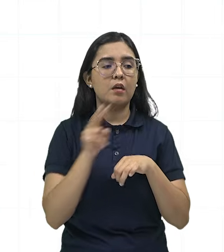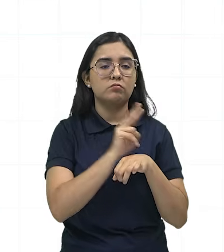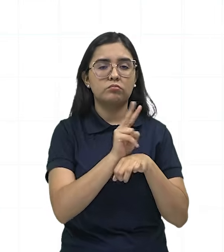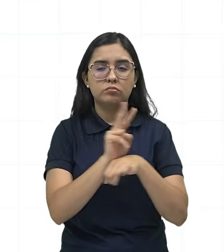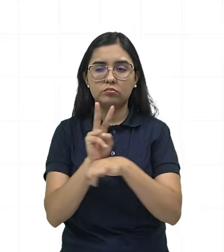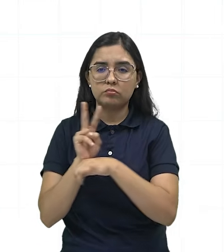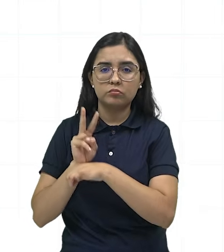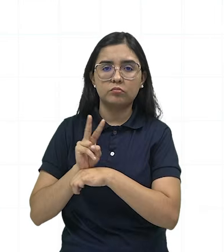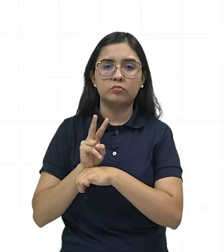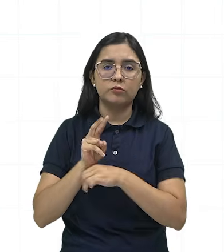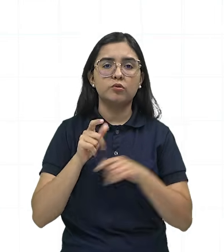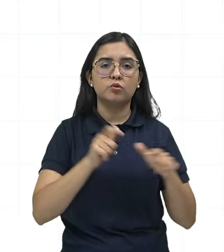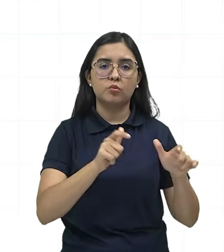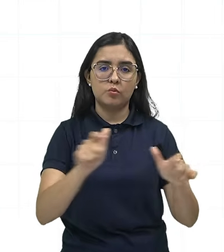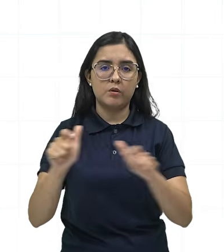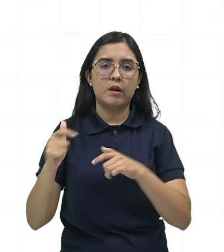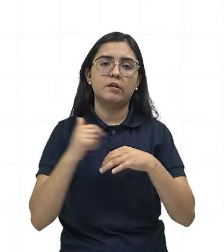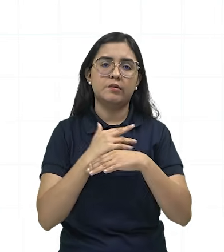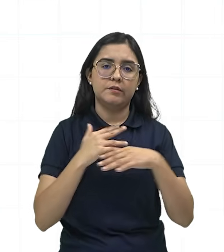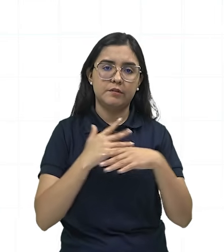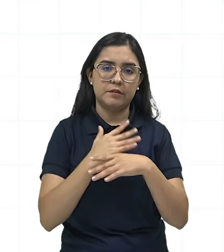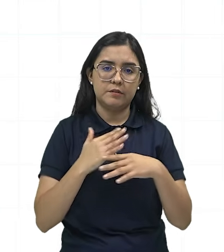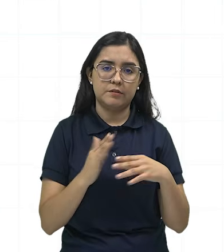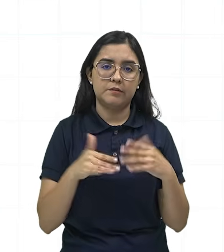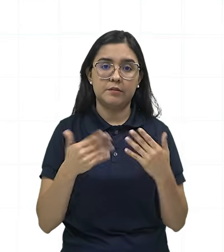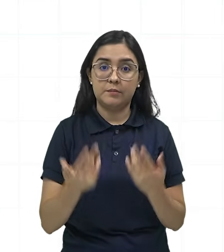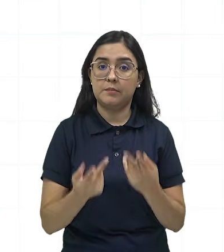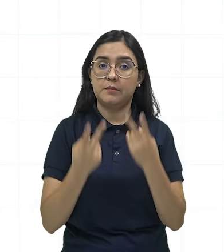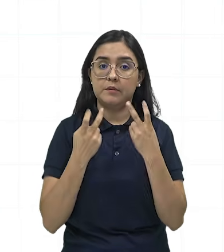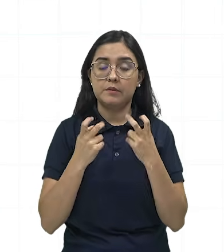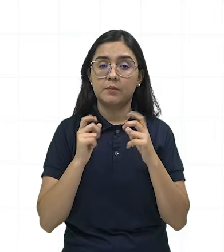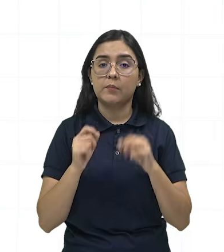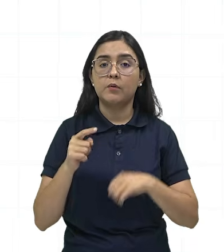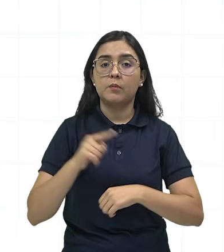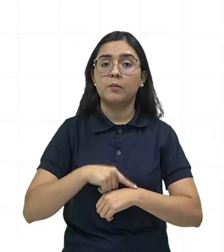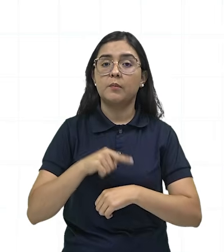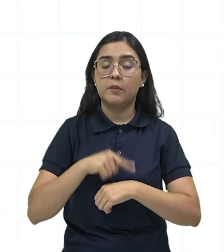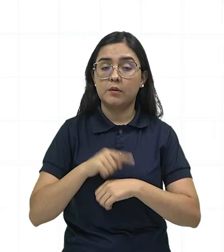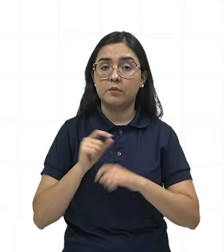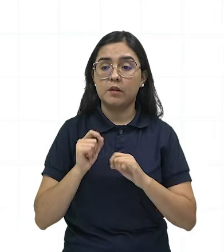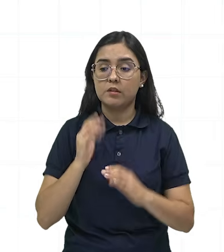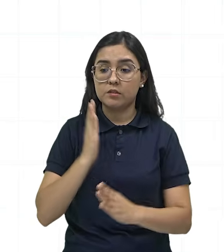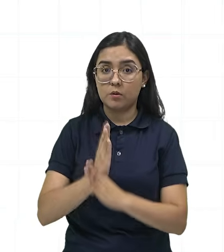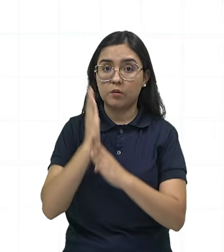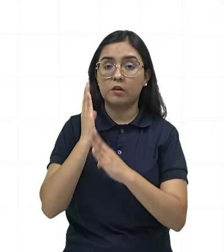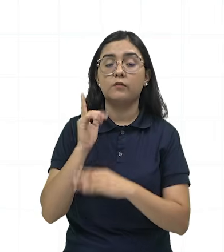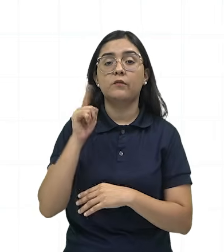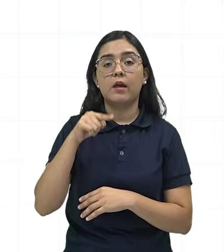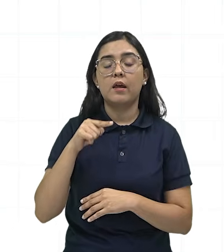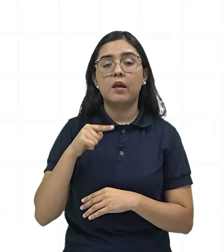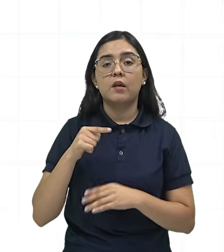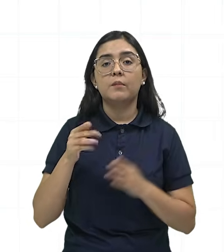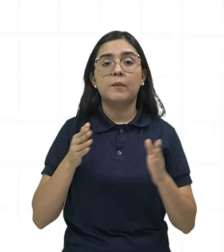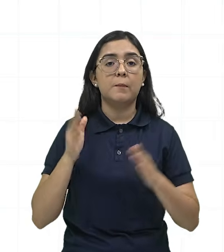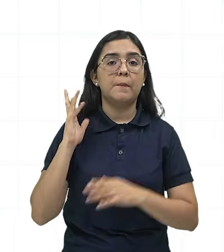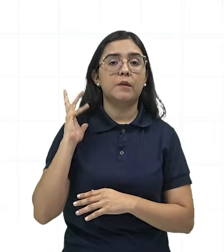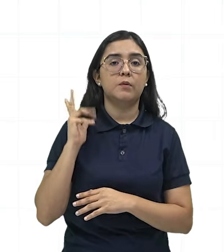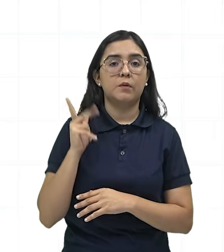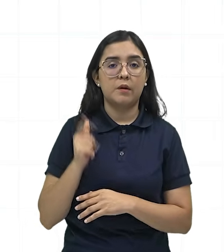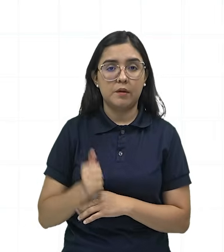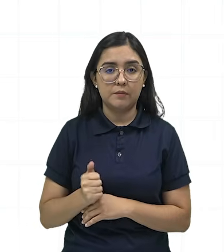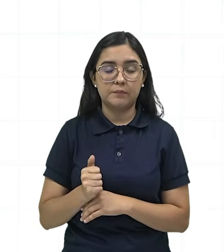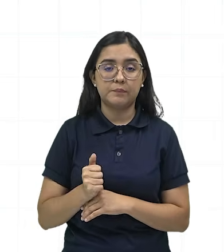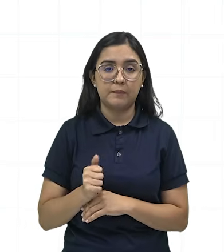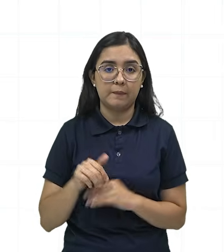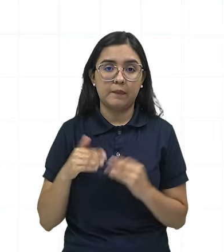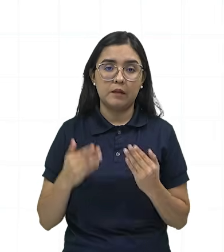E então, observe que o momento que ocorreu, que eles encontraram foi na madrugada. De certo,